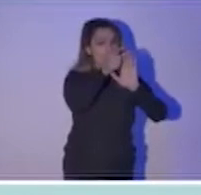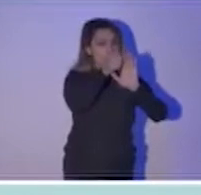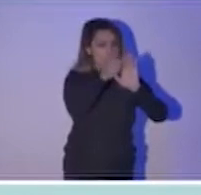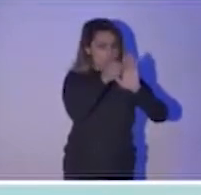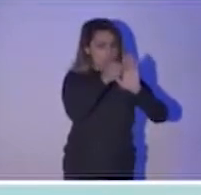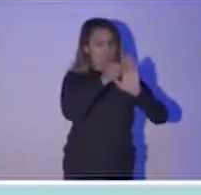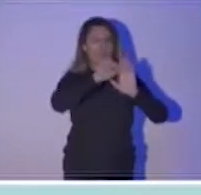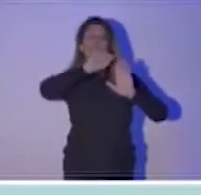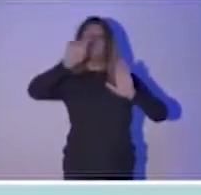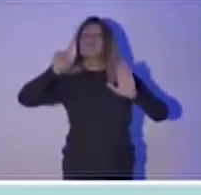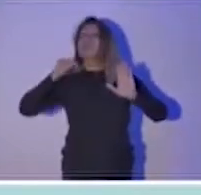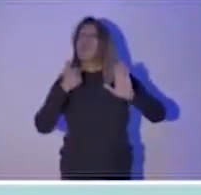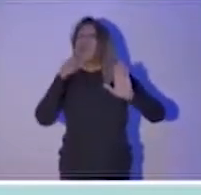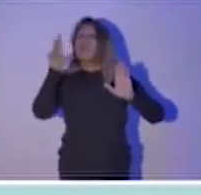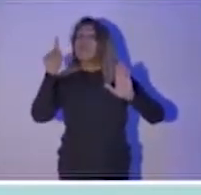Né?